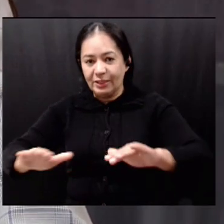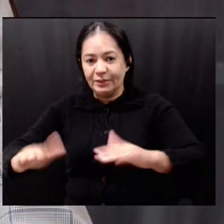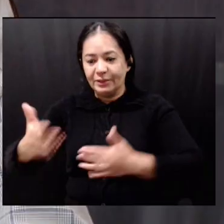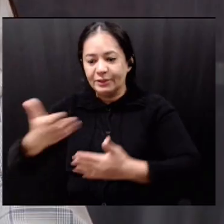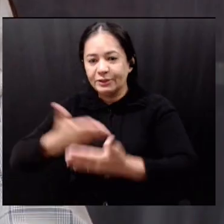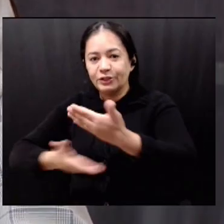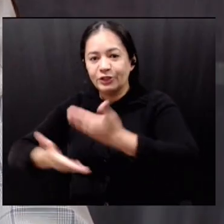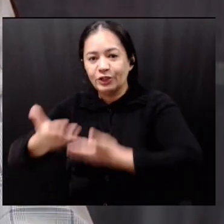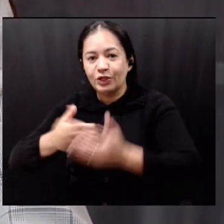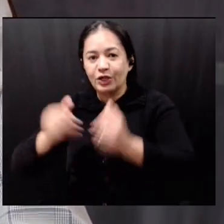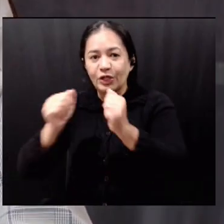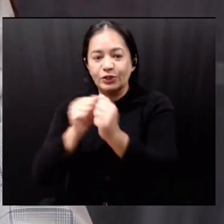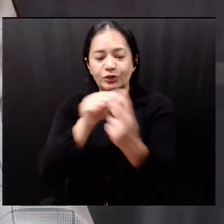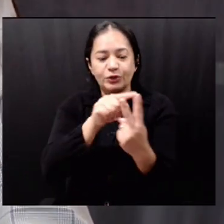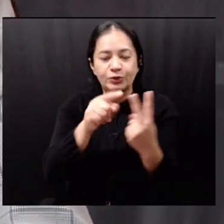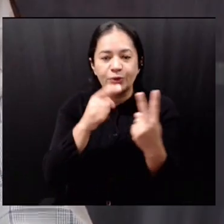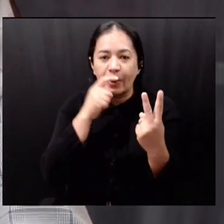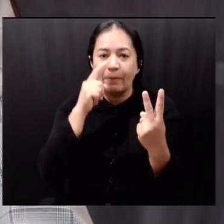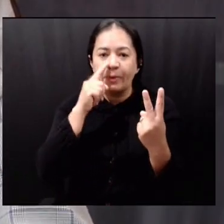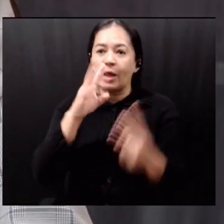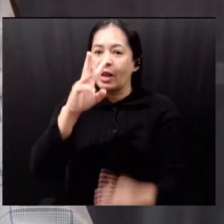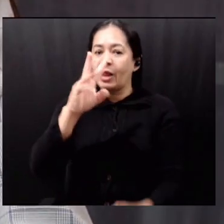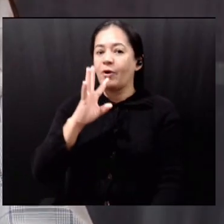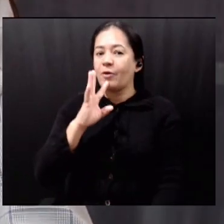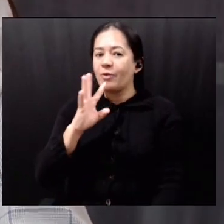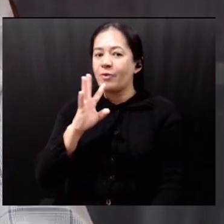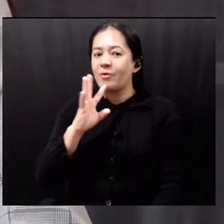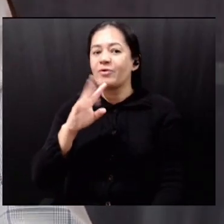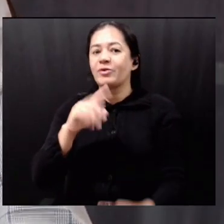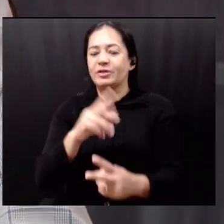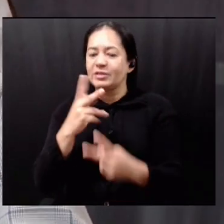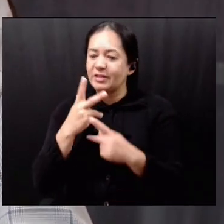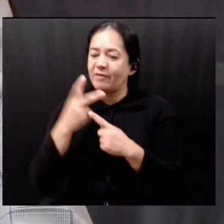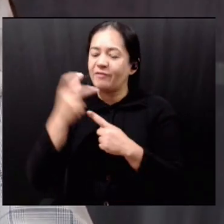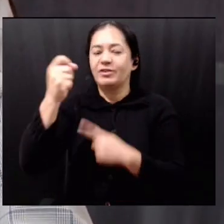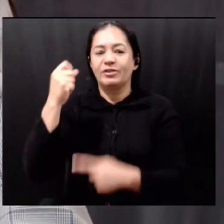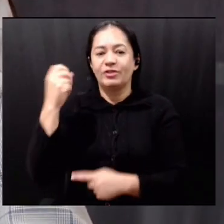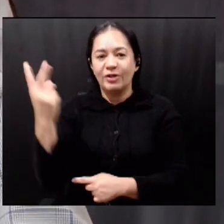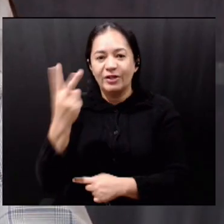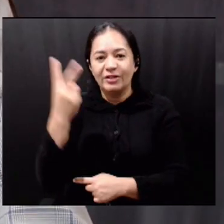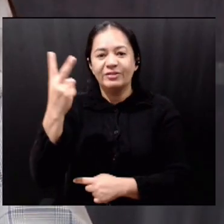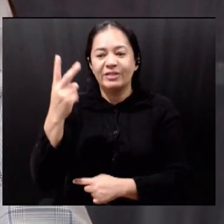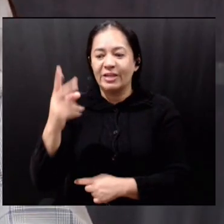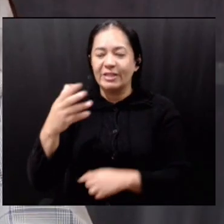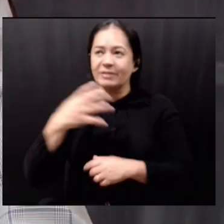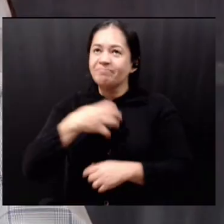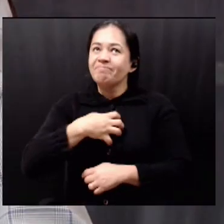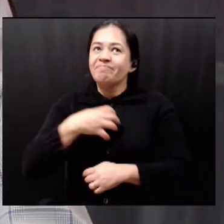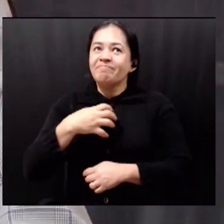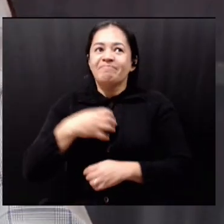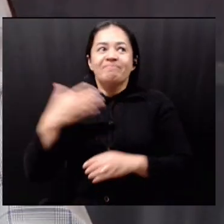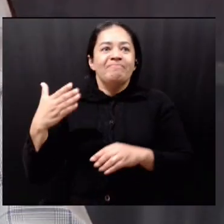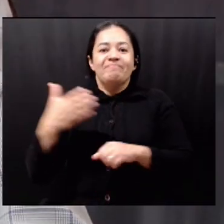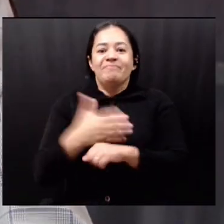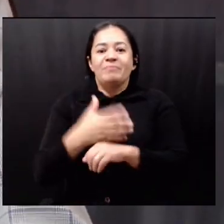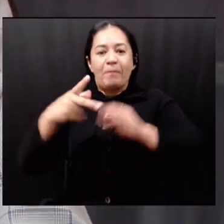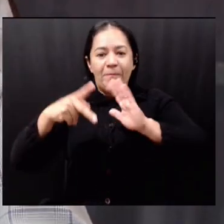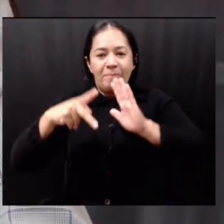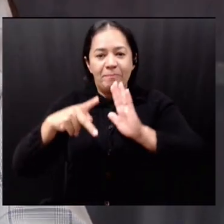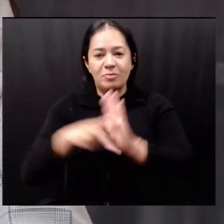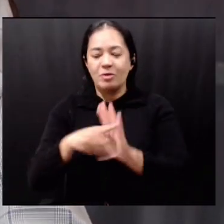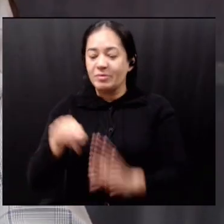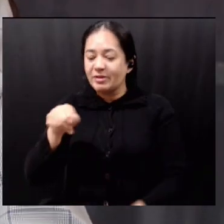conhece a história daqueles pais, as vitórias, as derrotas, ela se sente muito pertencente àquele grupo, né? Então ela consegue criar